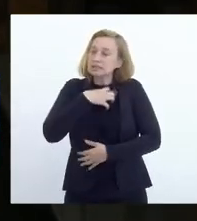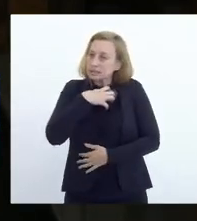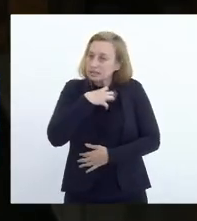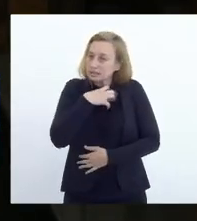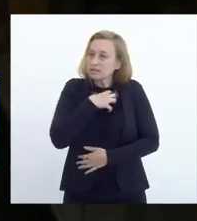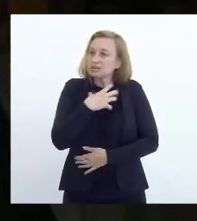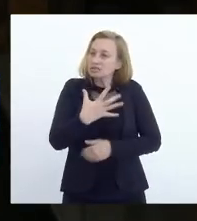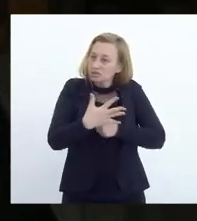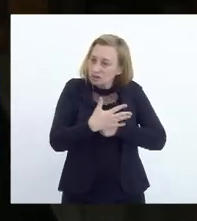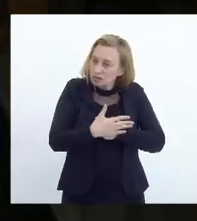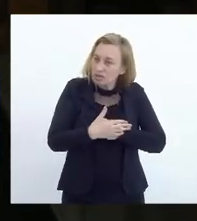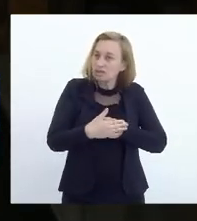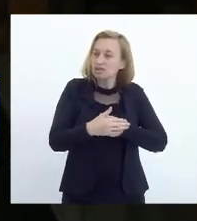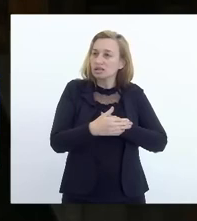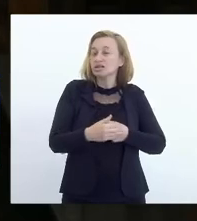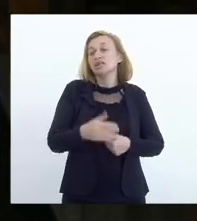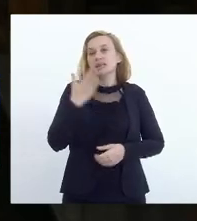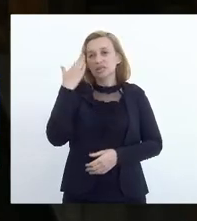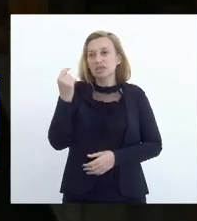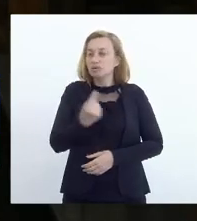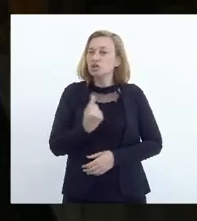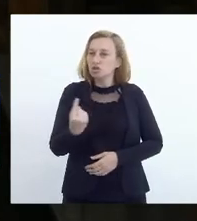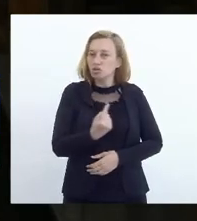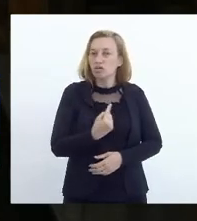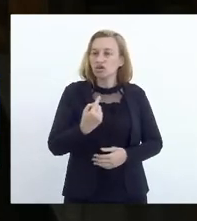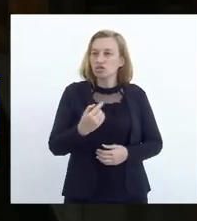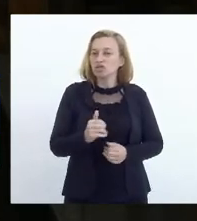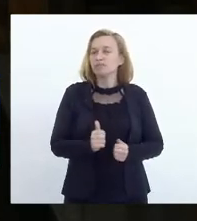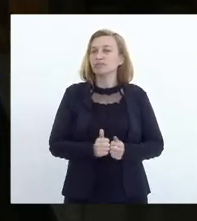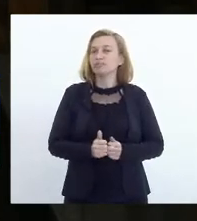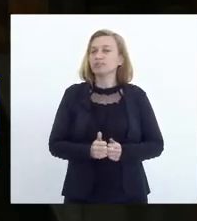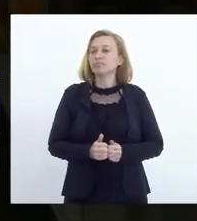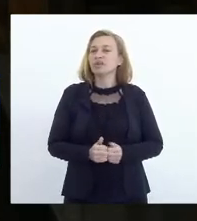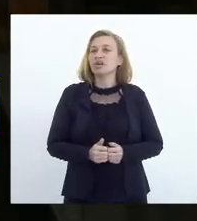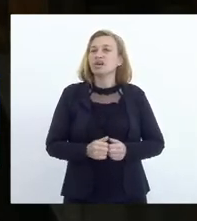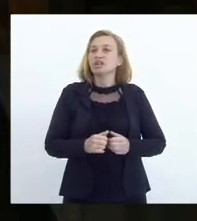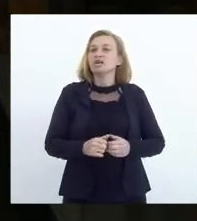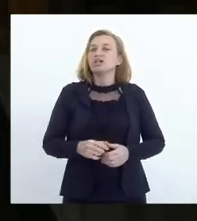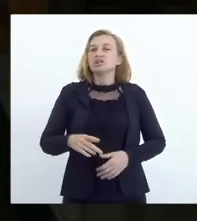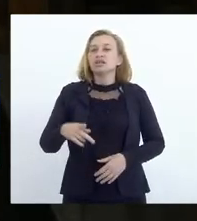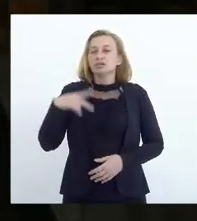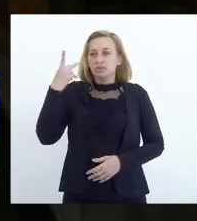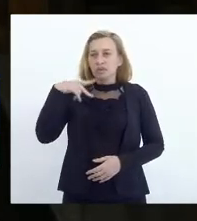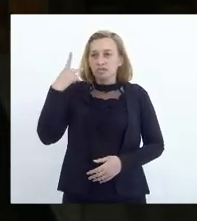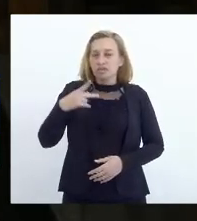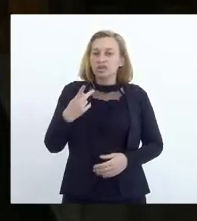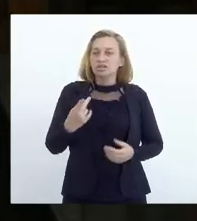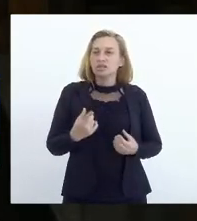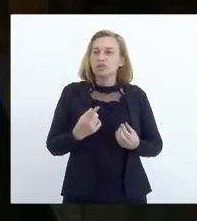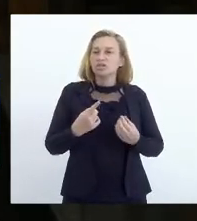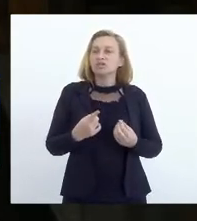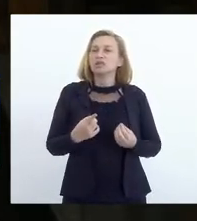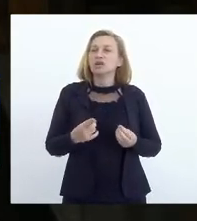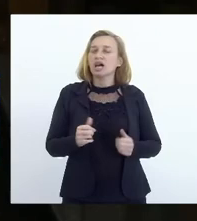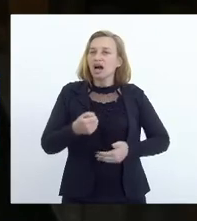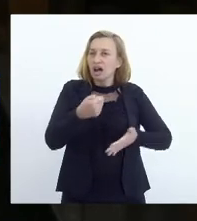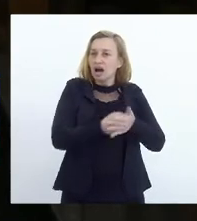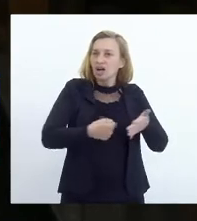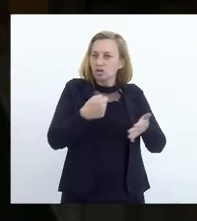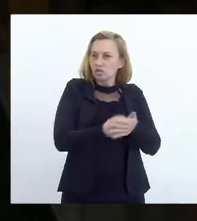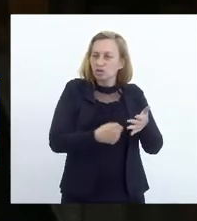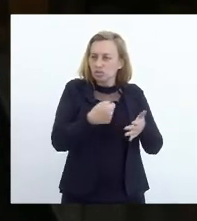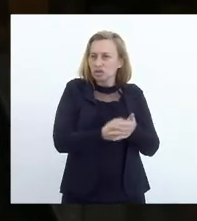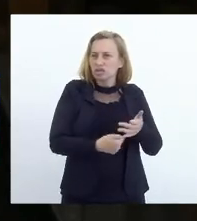sintam-se acolhidos e saibam que nós, da Frente Parlamentar em Defesa da Saúde Mental e da Luta Antimanicomial, estamos